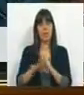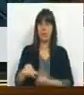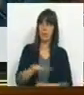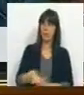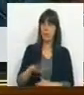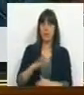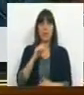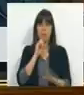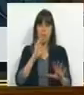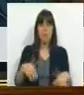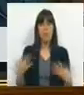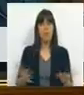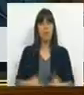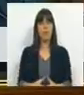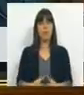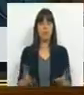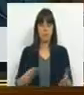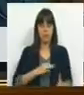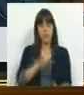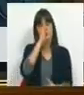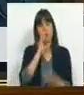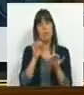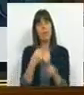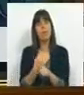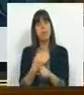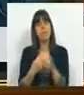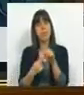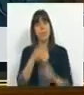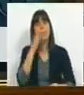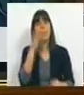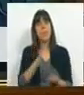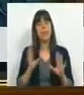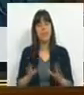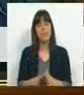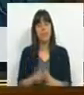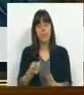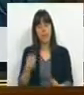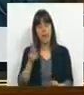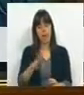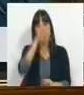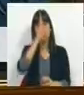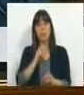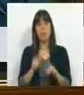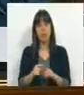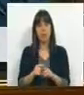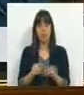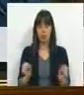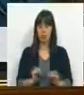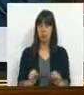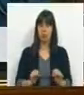conjuntura o permite. Senhor Ministro, também referir que o anterior Governo